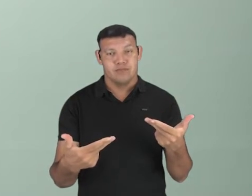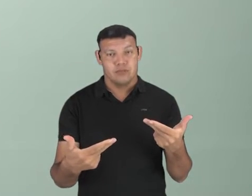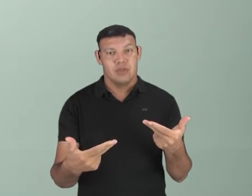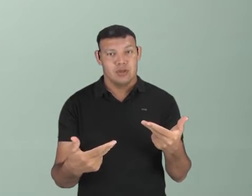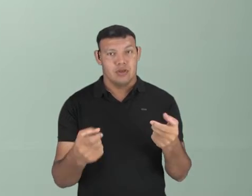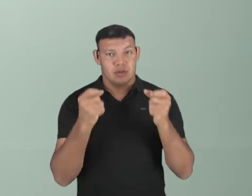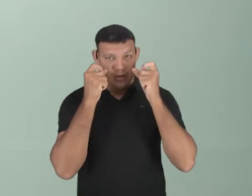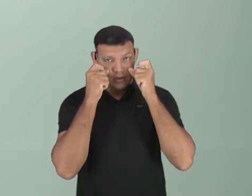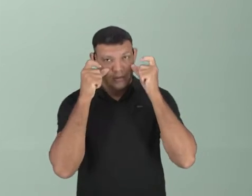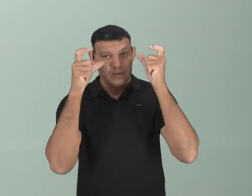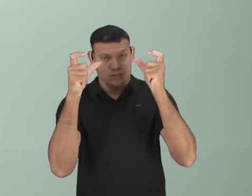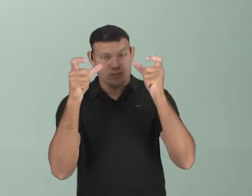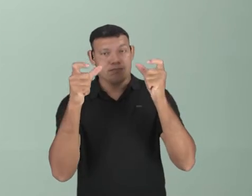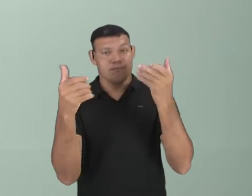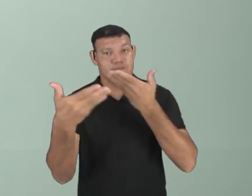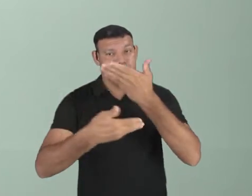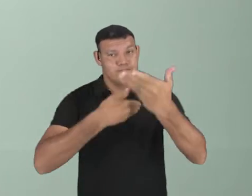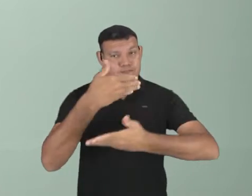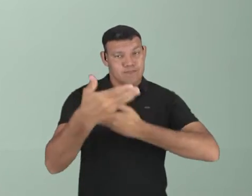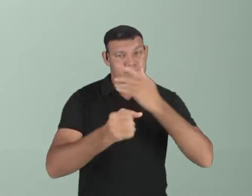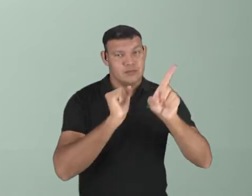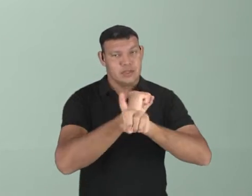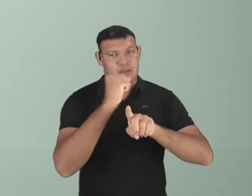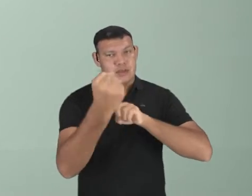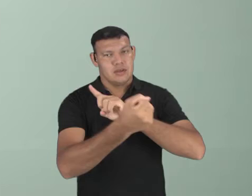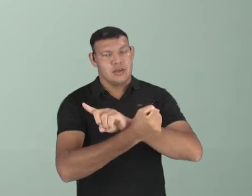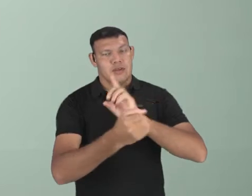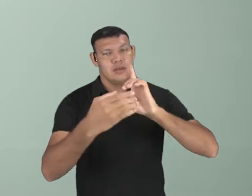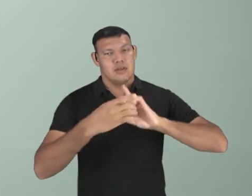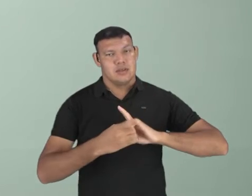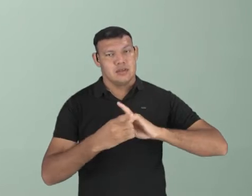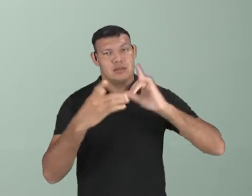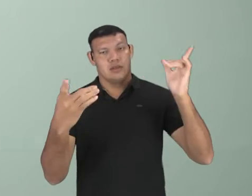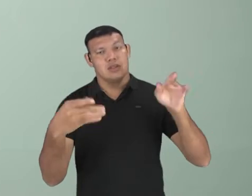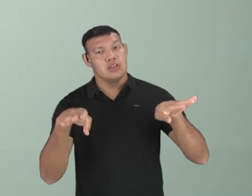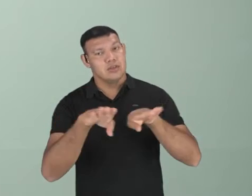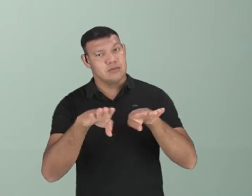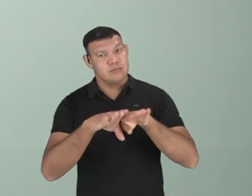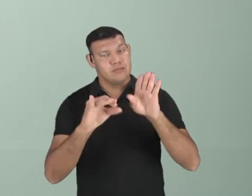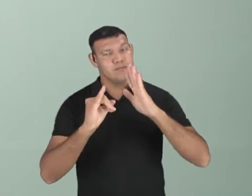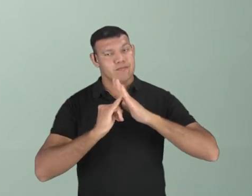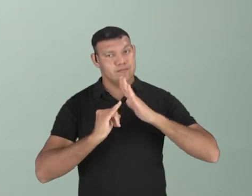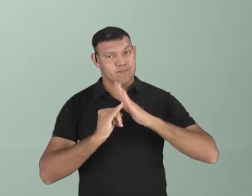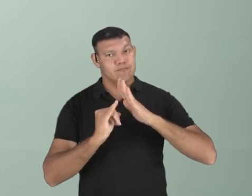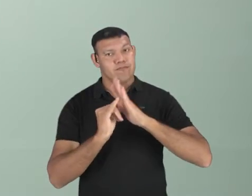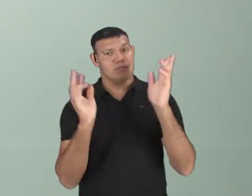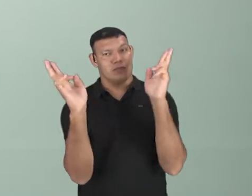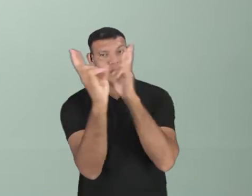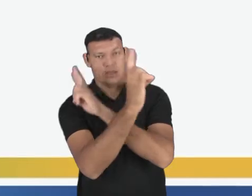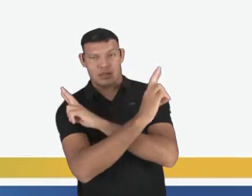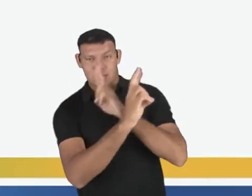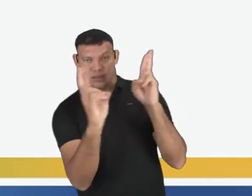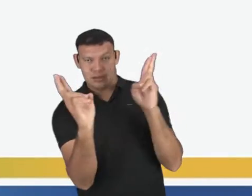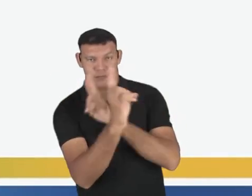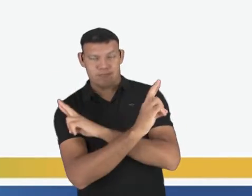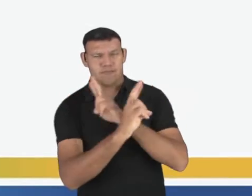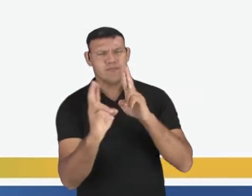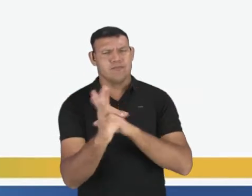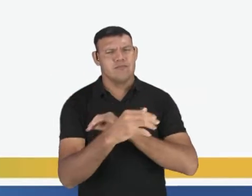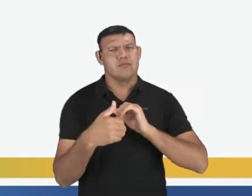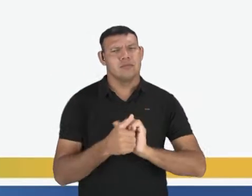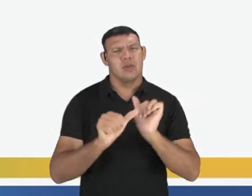relação da sociedade democráticas e essas instituições, é uma relação de